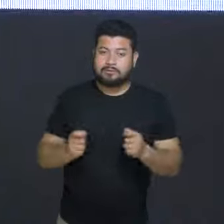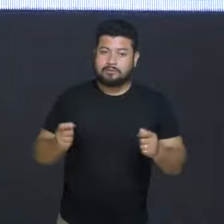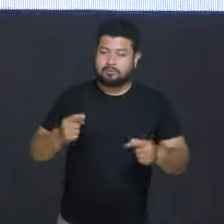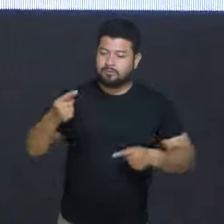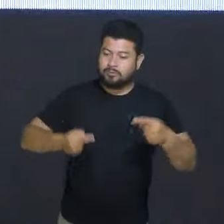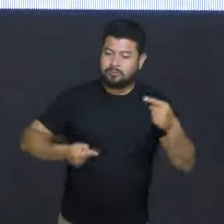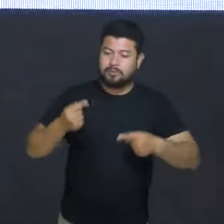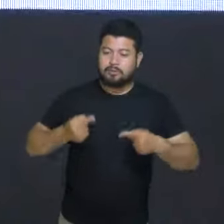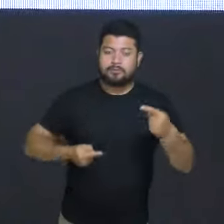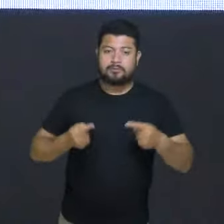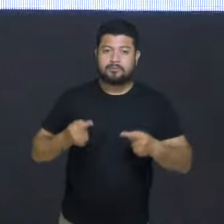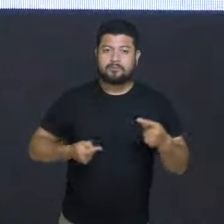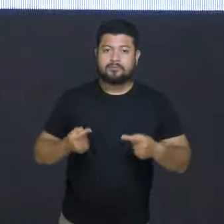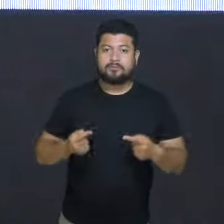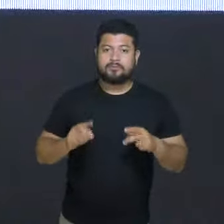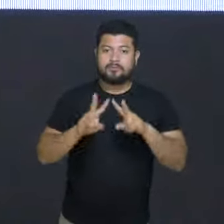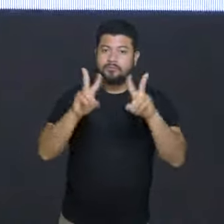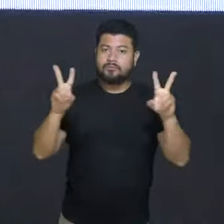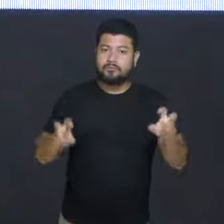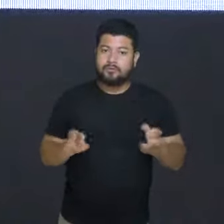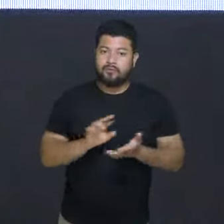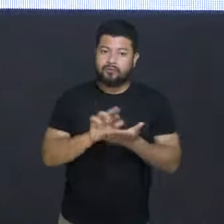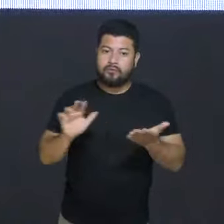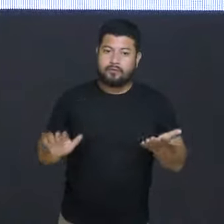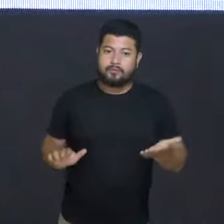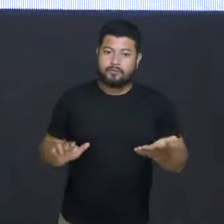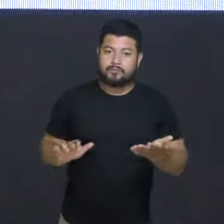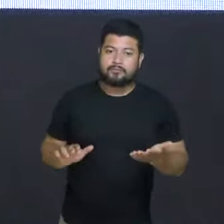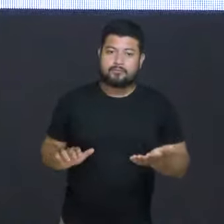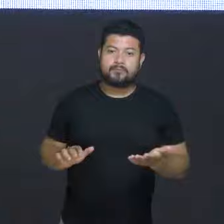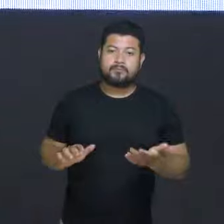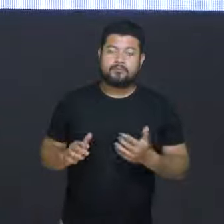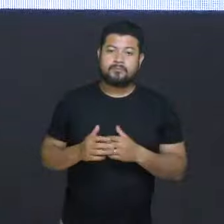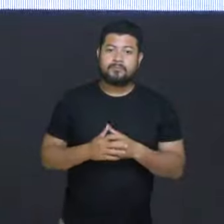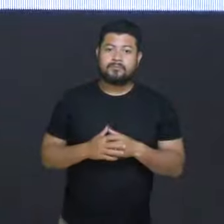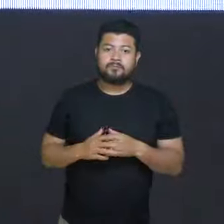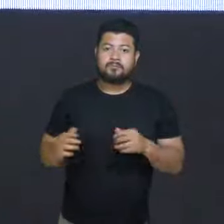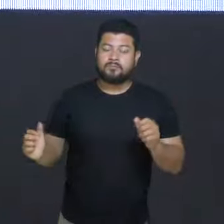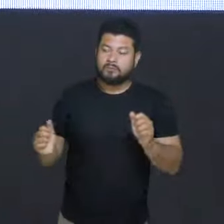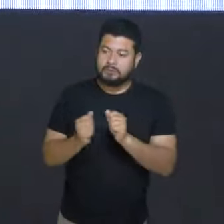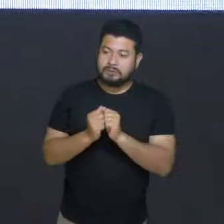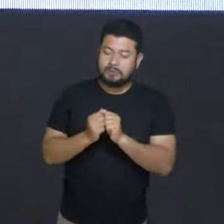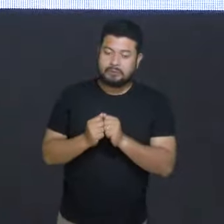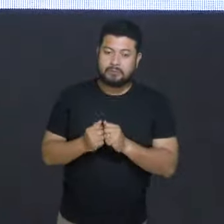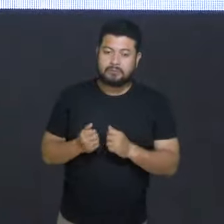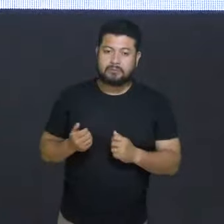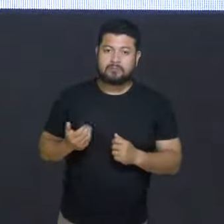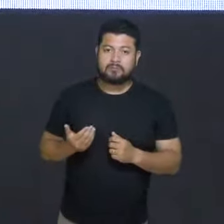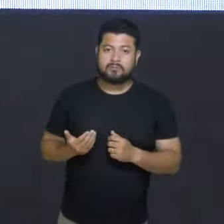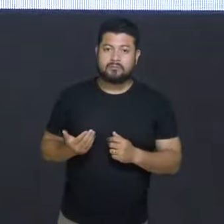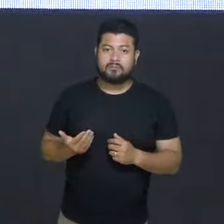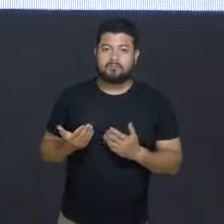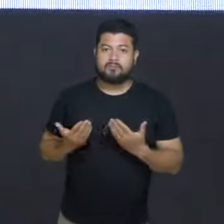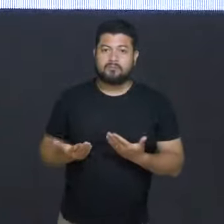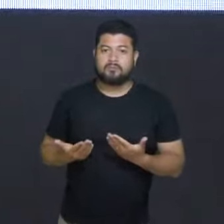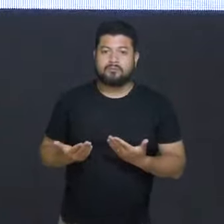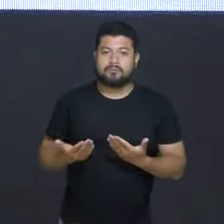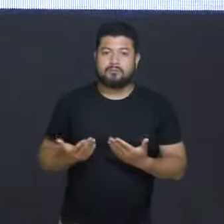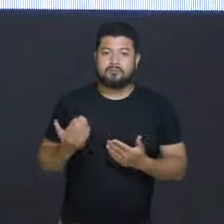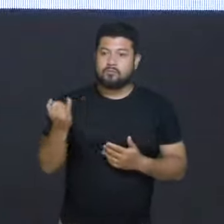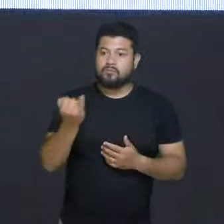debater assuntos os mais variados com um grau de de de relevância e de